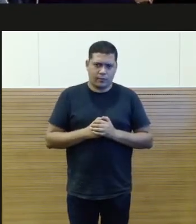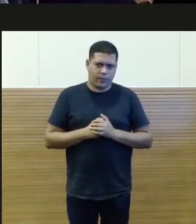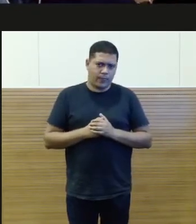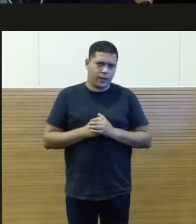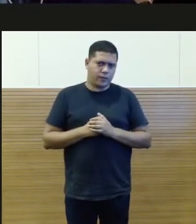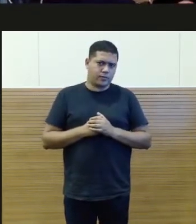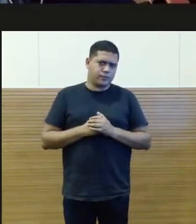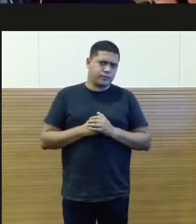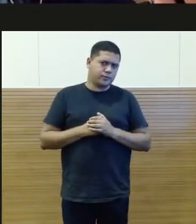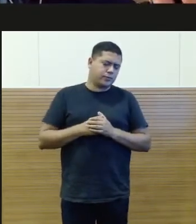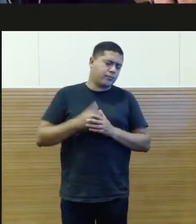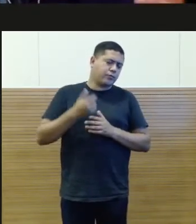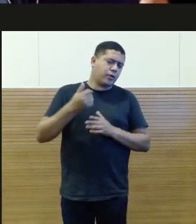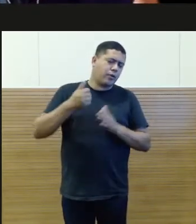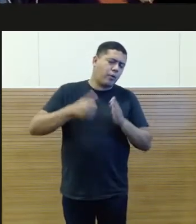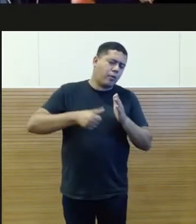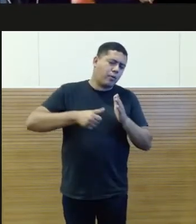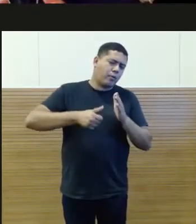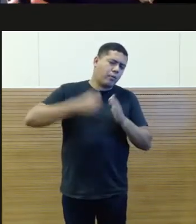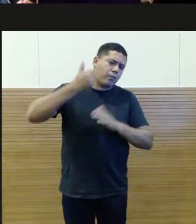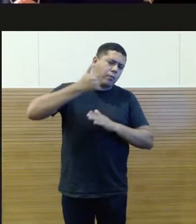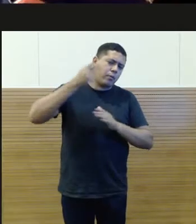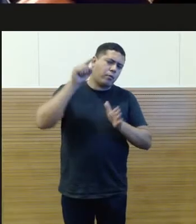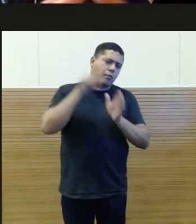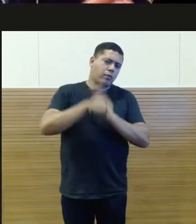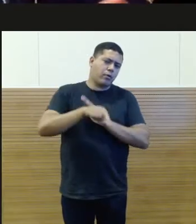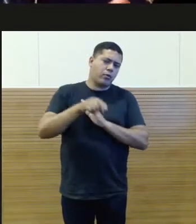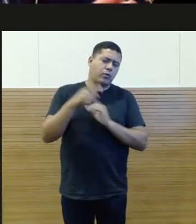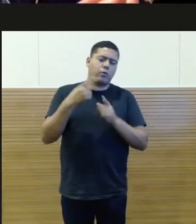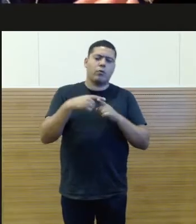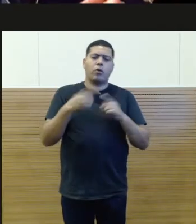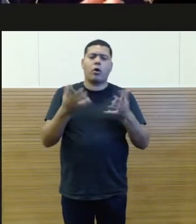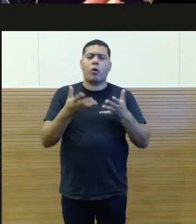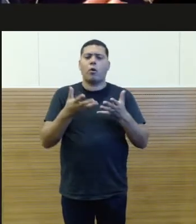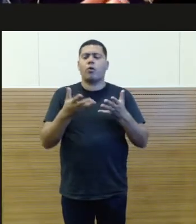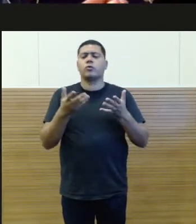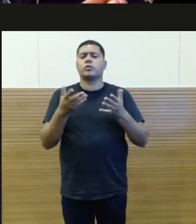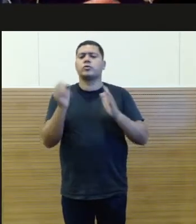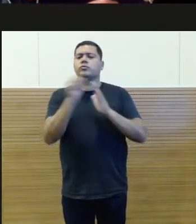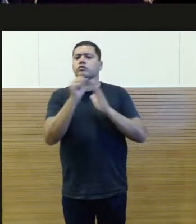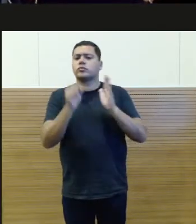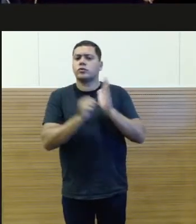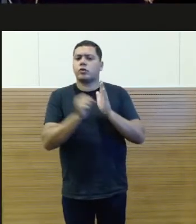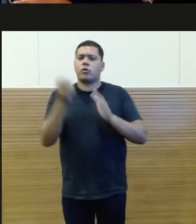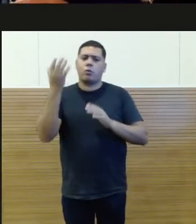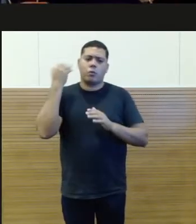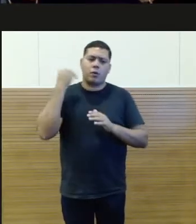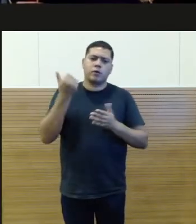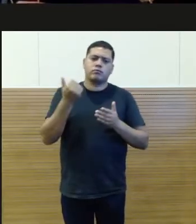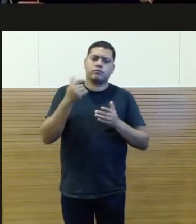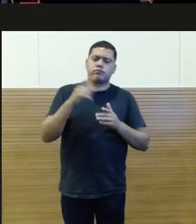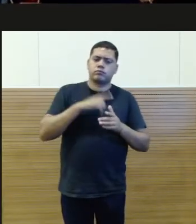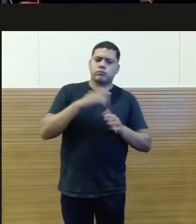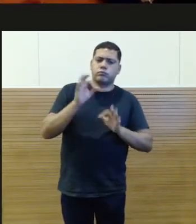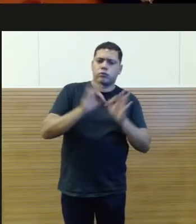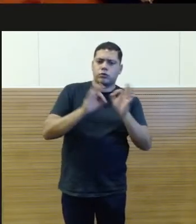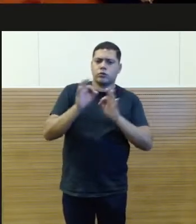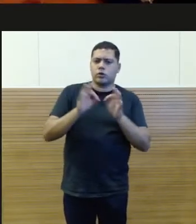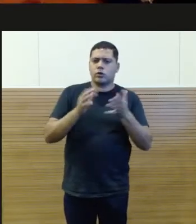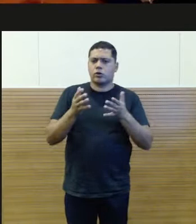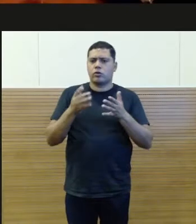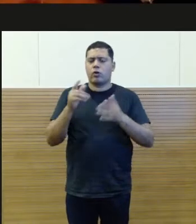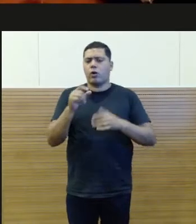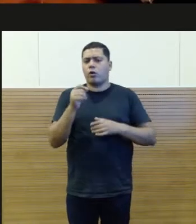A primeira pergunta é por que no século passado a questão do processamento de alimentos era